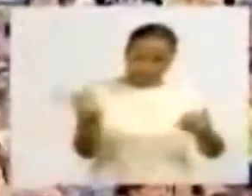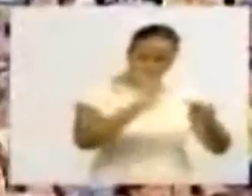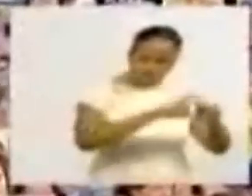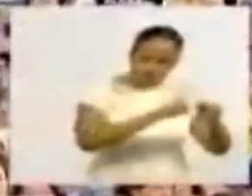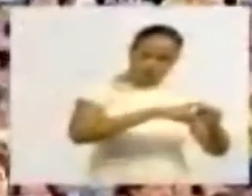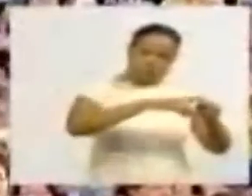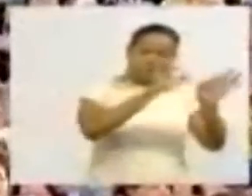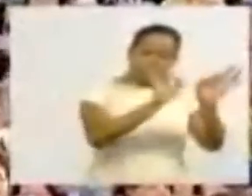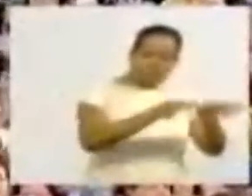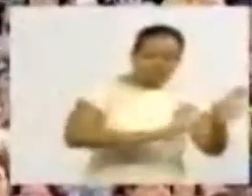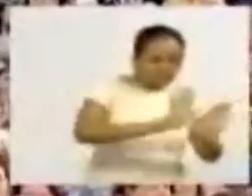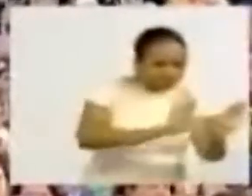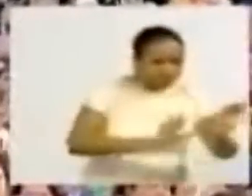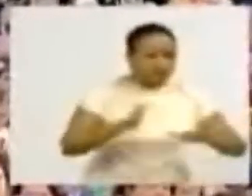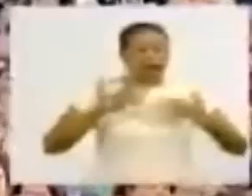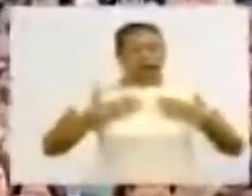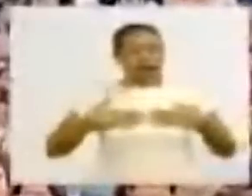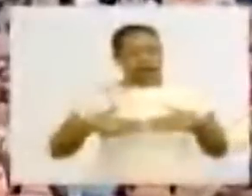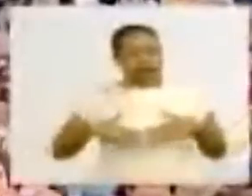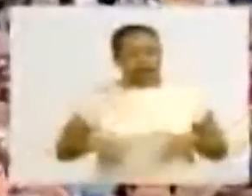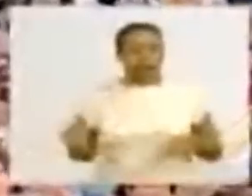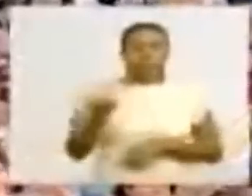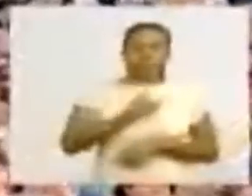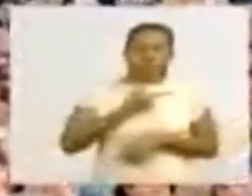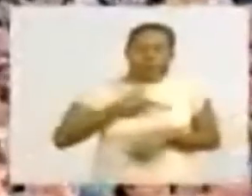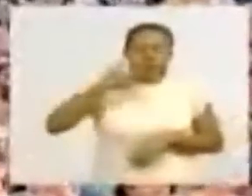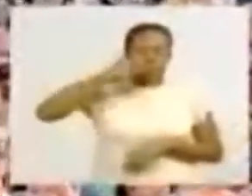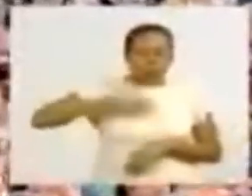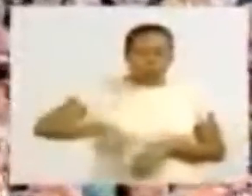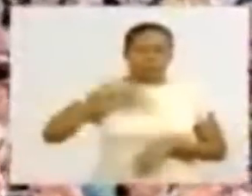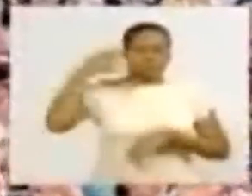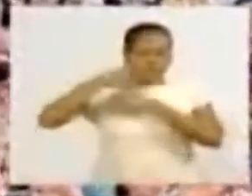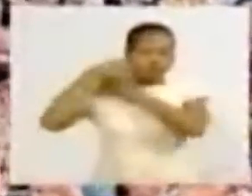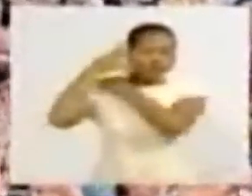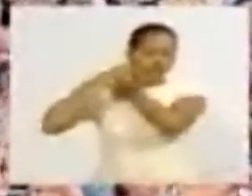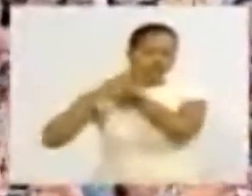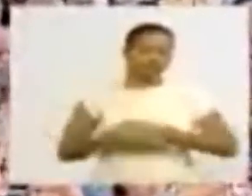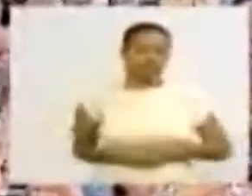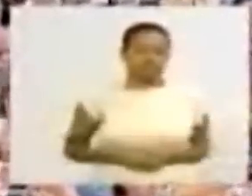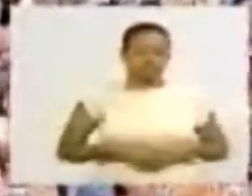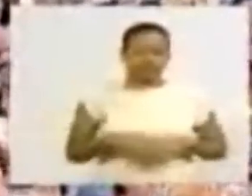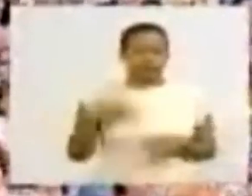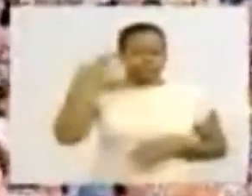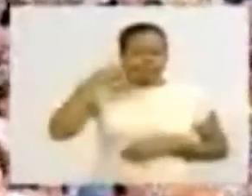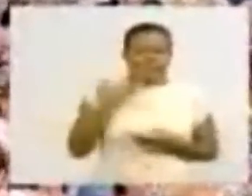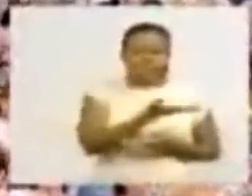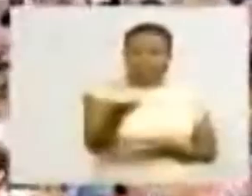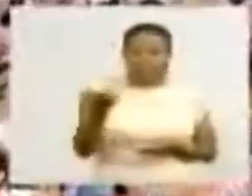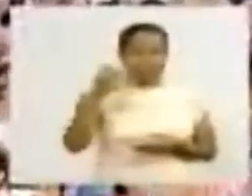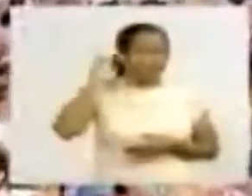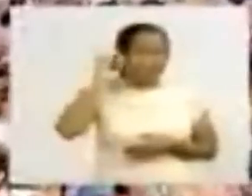Vamos lá bonitinho, para a gente ter condições de fazer a pregação. A pregação você pode ouvir de onde você